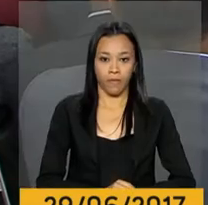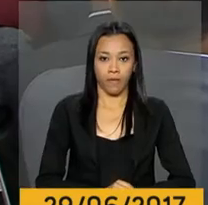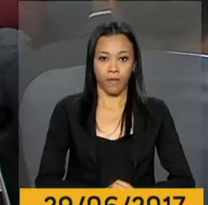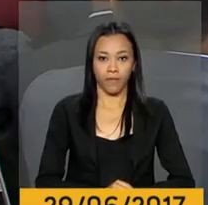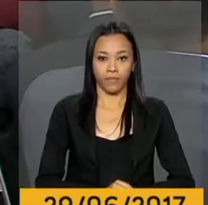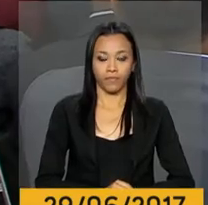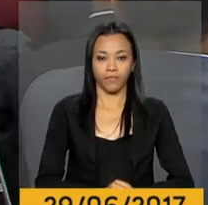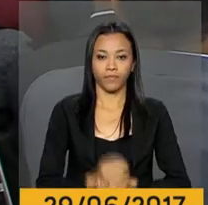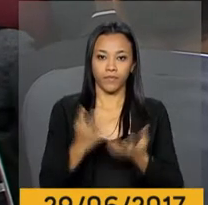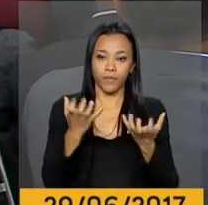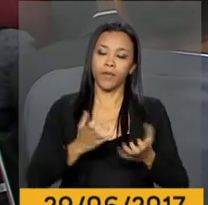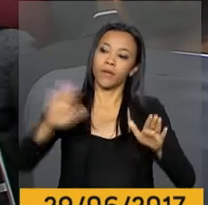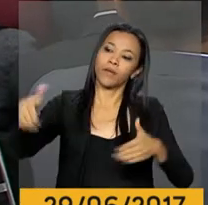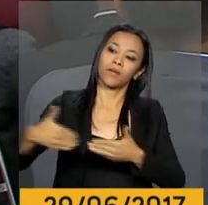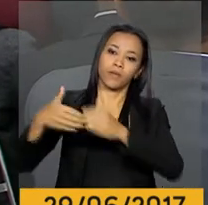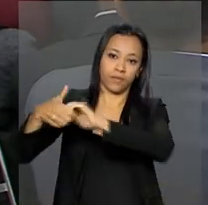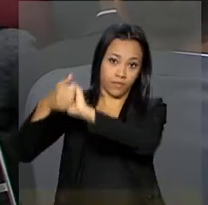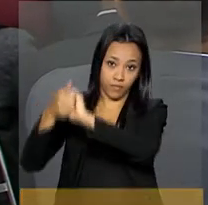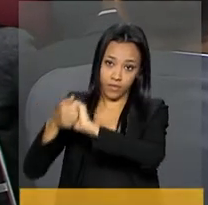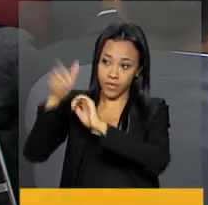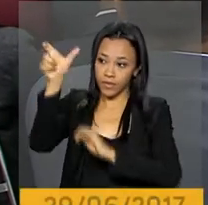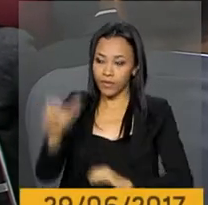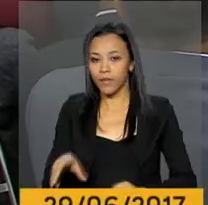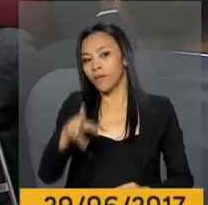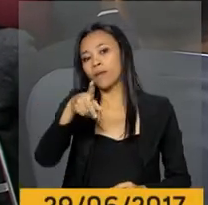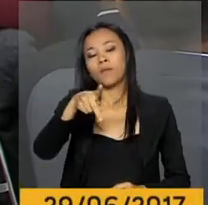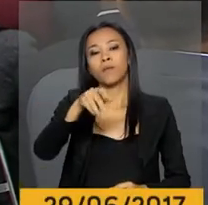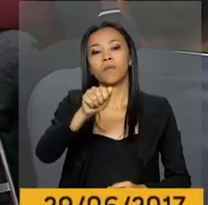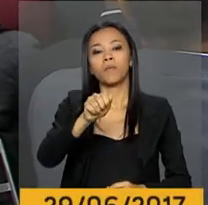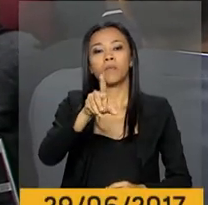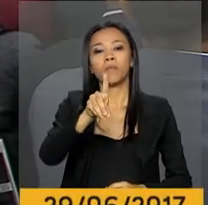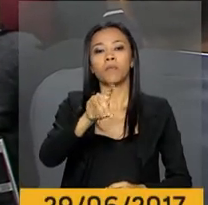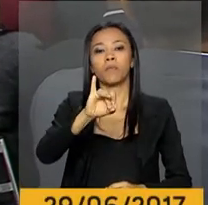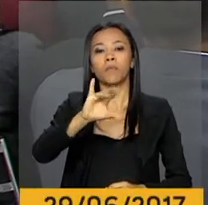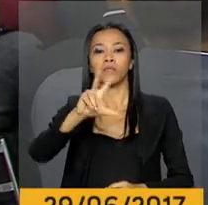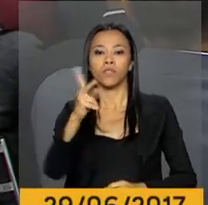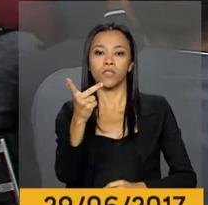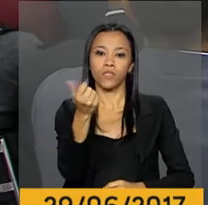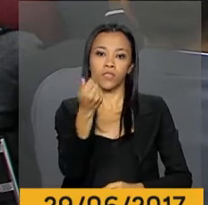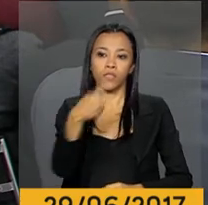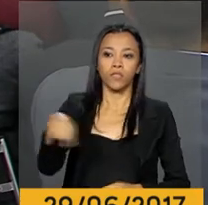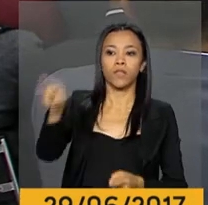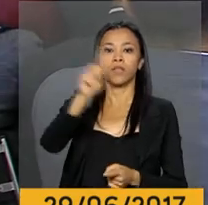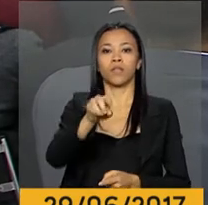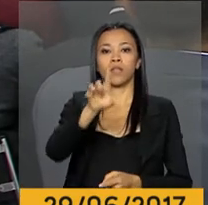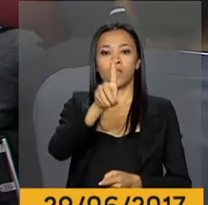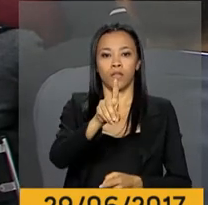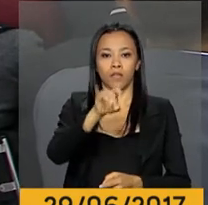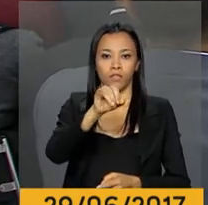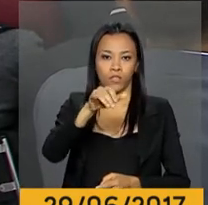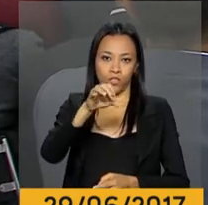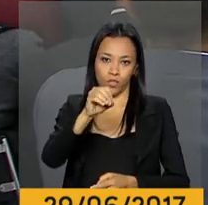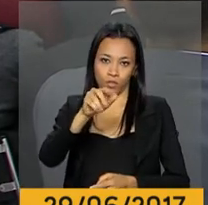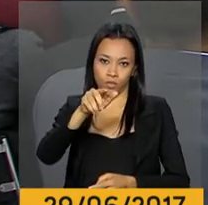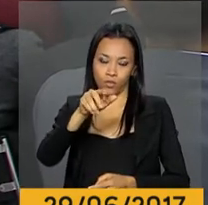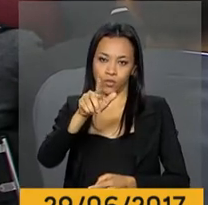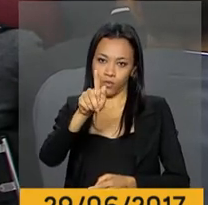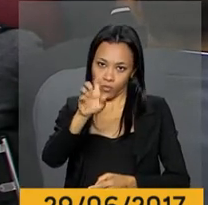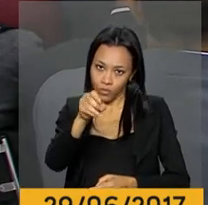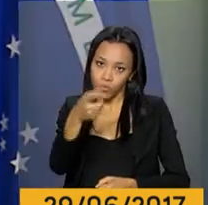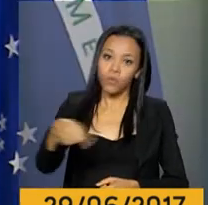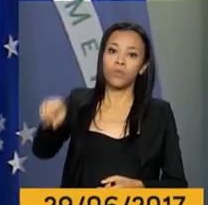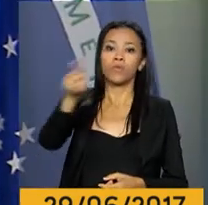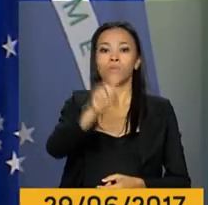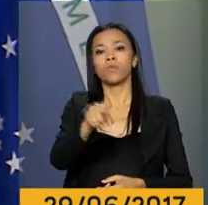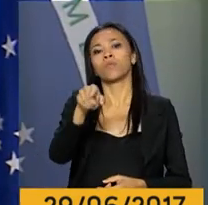a partilha de oliveira campos e das cidades vai